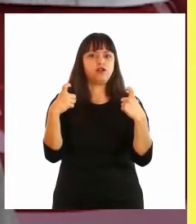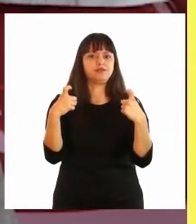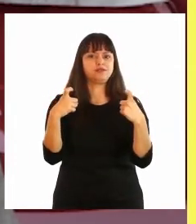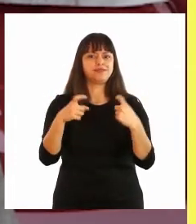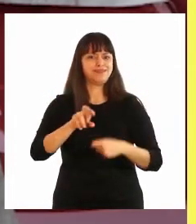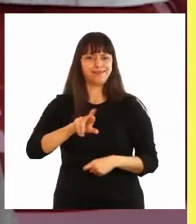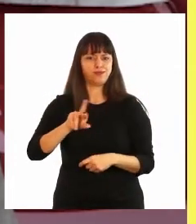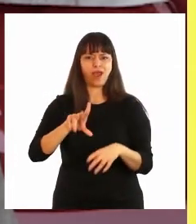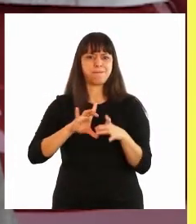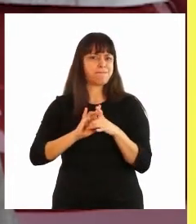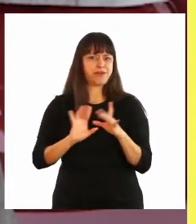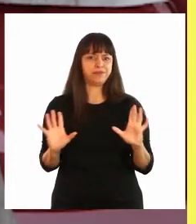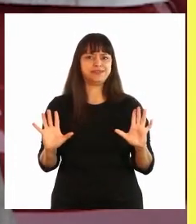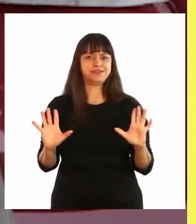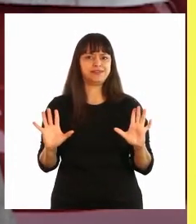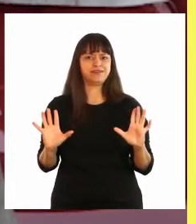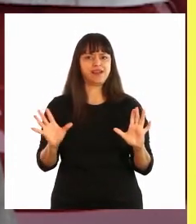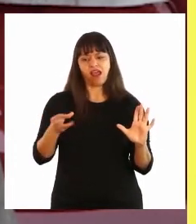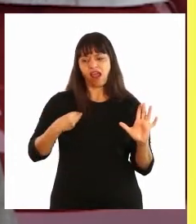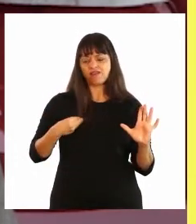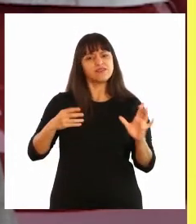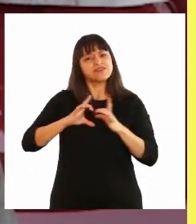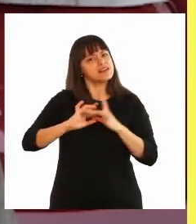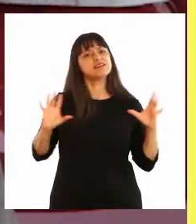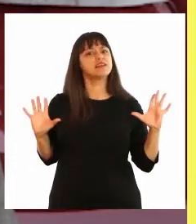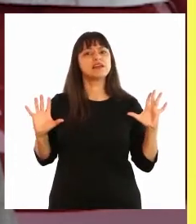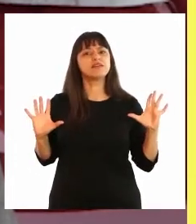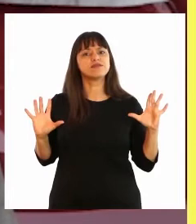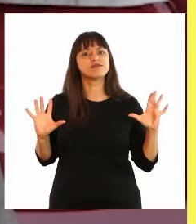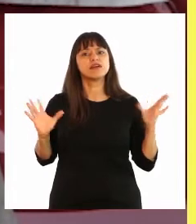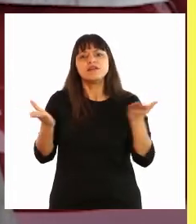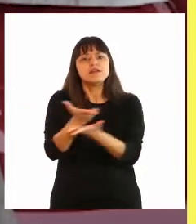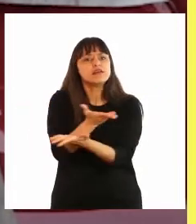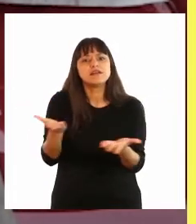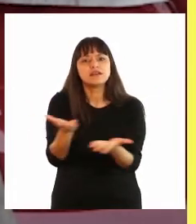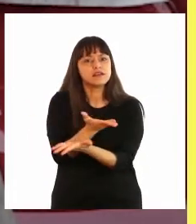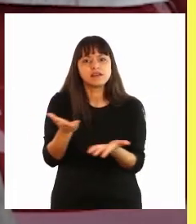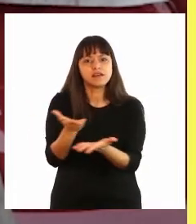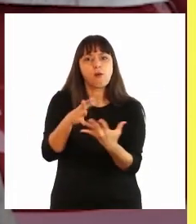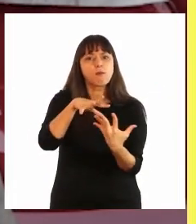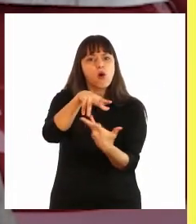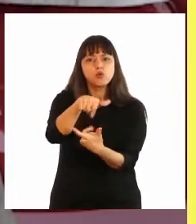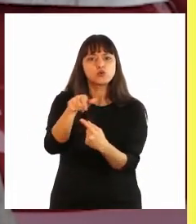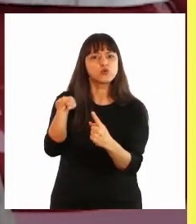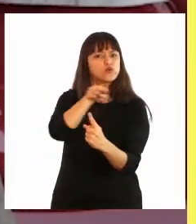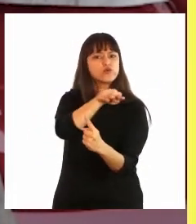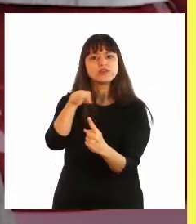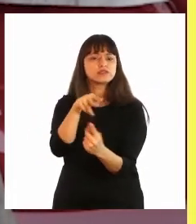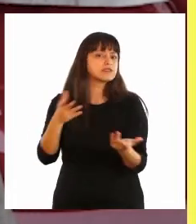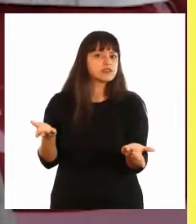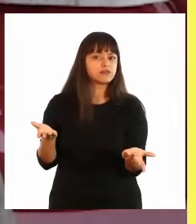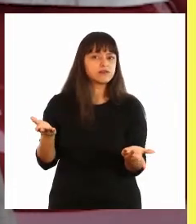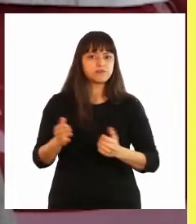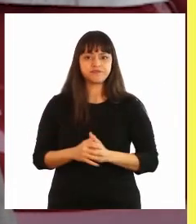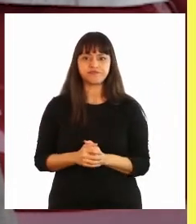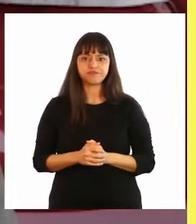ter um lugar de permissão. Esses lugares, eles têm que coexistir, assim. Então, é outra pergunta que eu trago, assim,